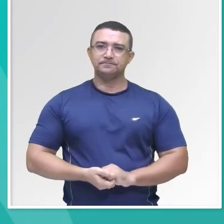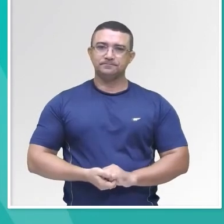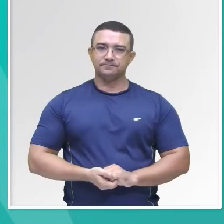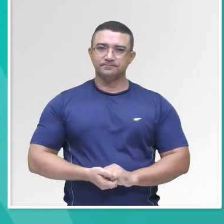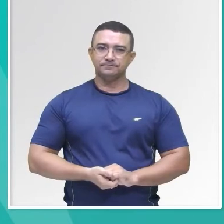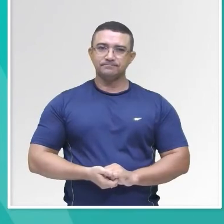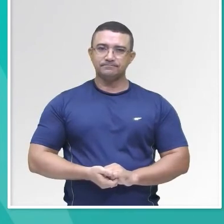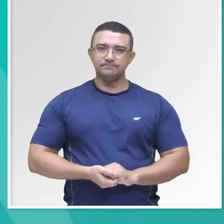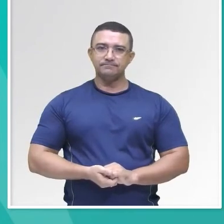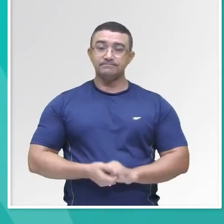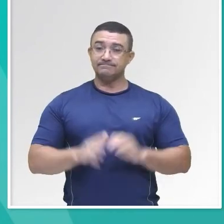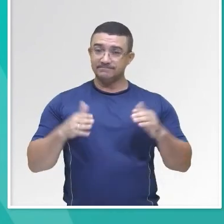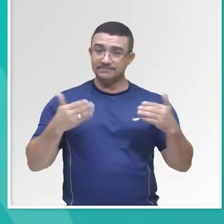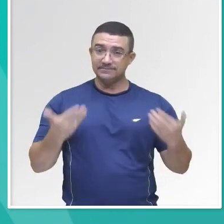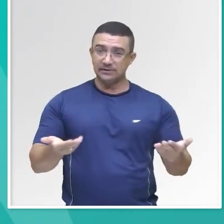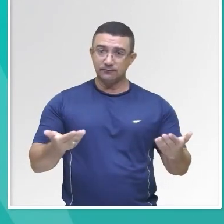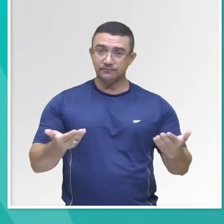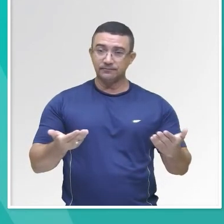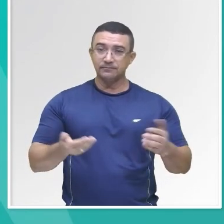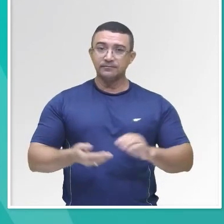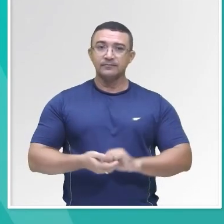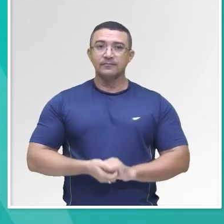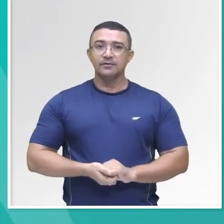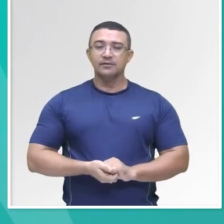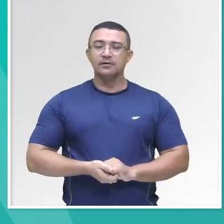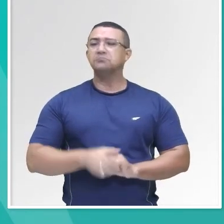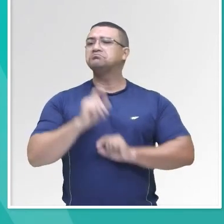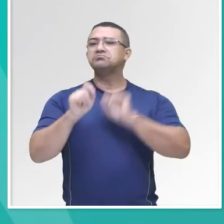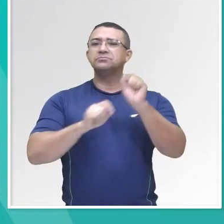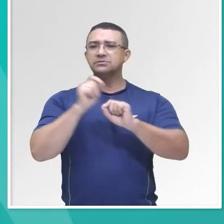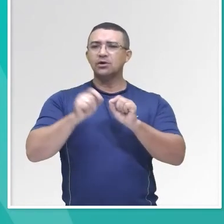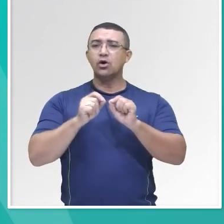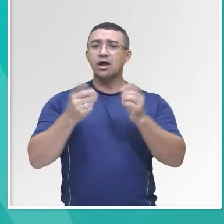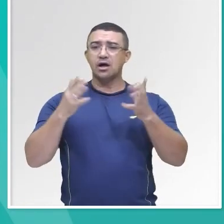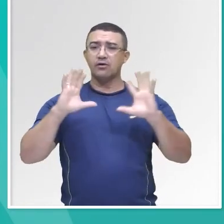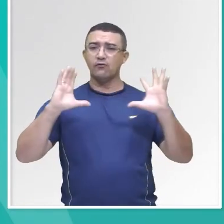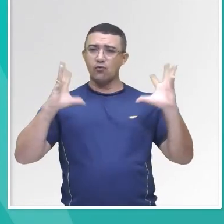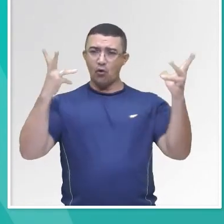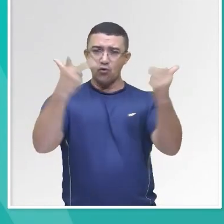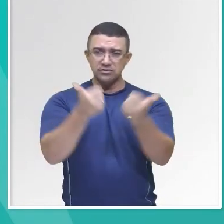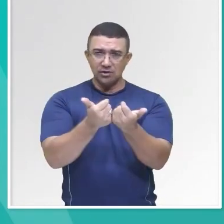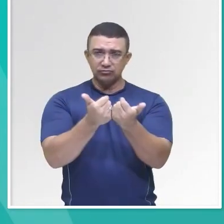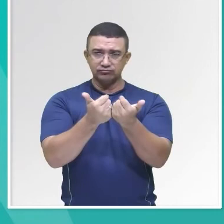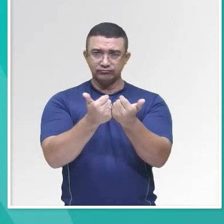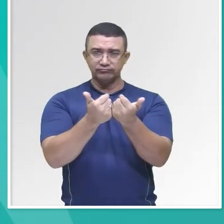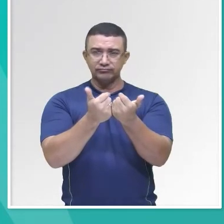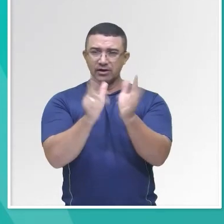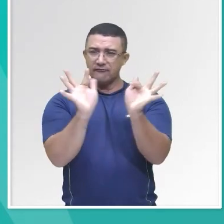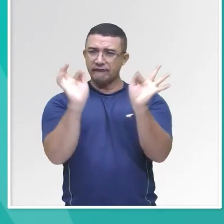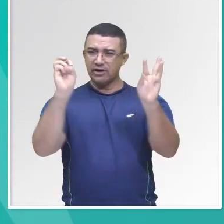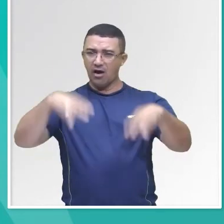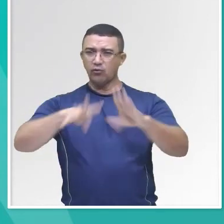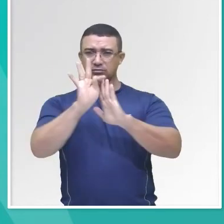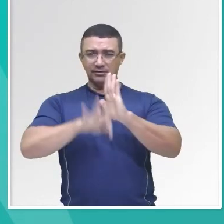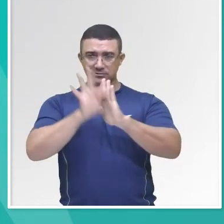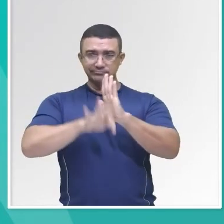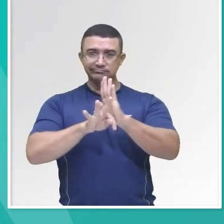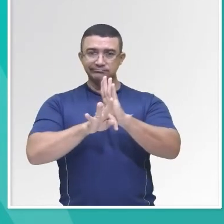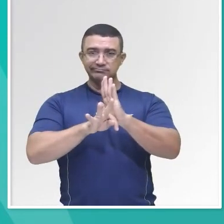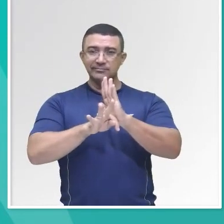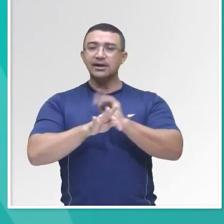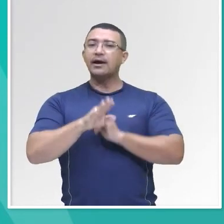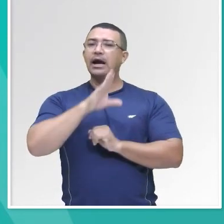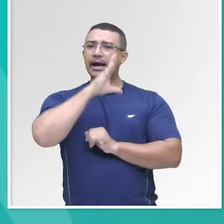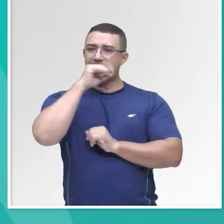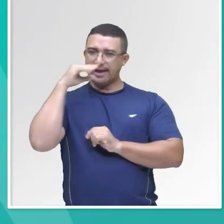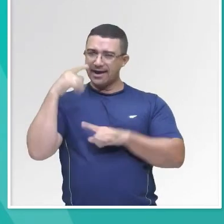Ok, gente, então... Olha aqui, e na conclusão, olha aí, né? A criança precisa disso.